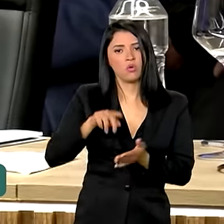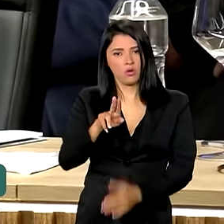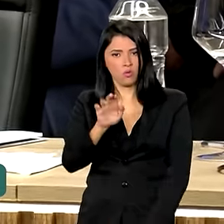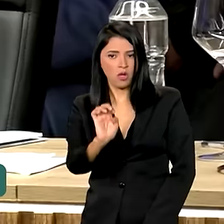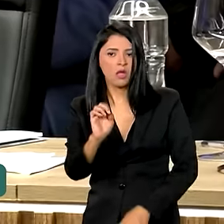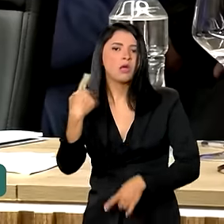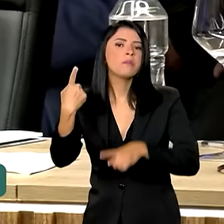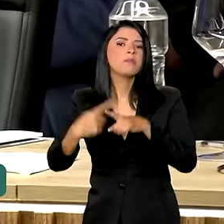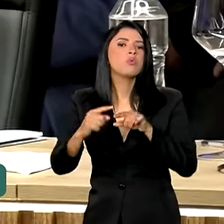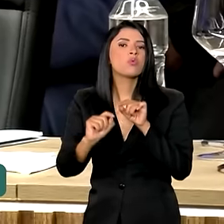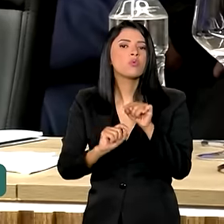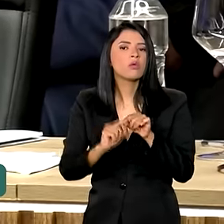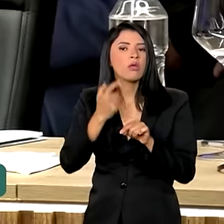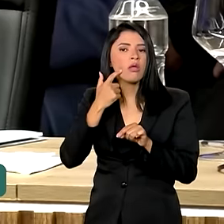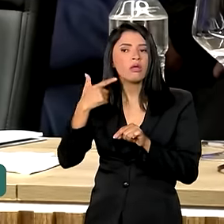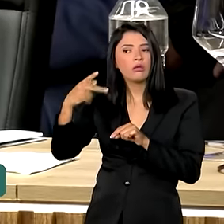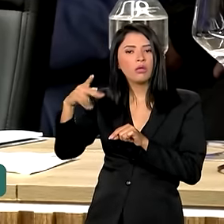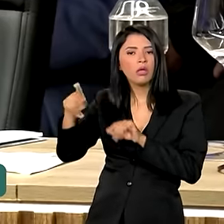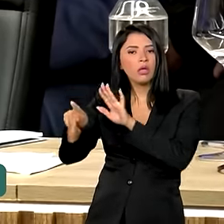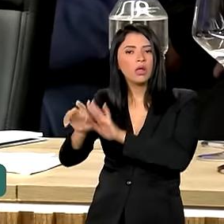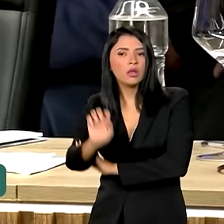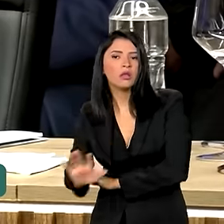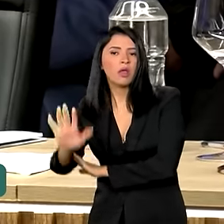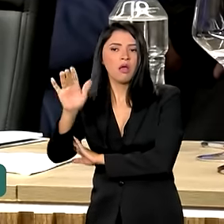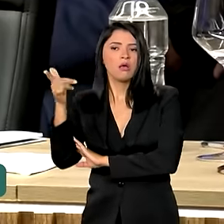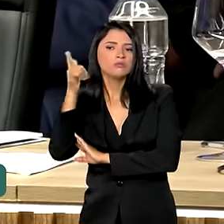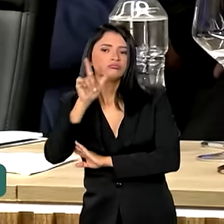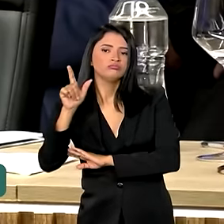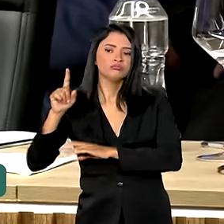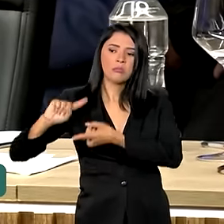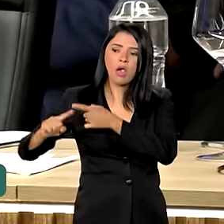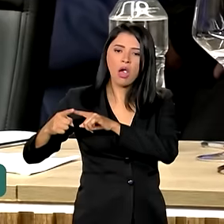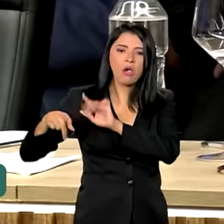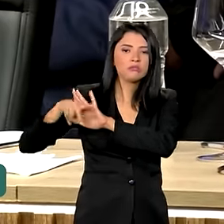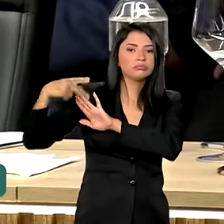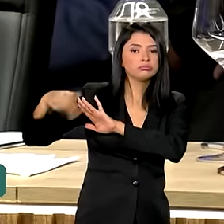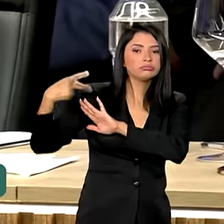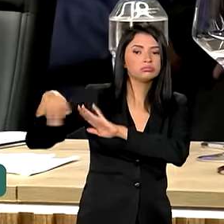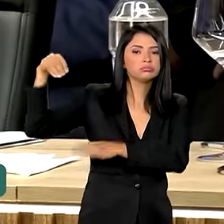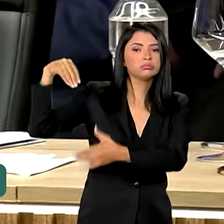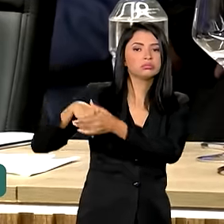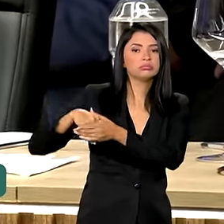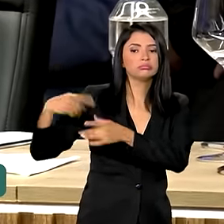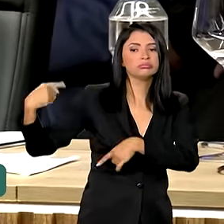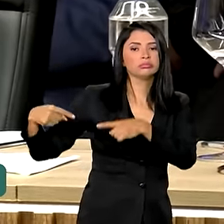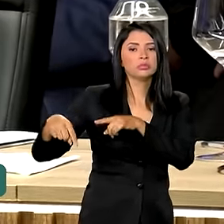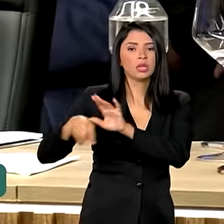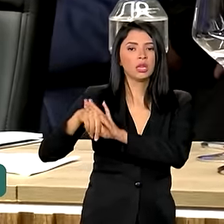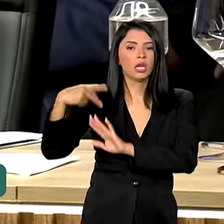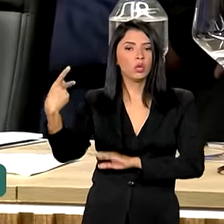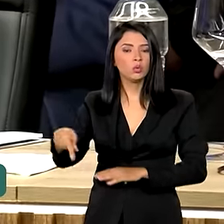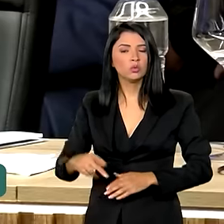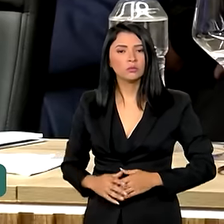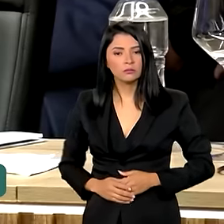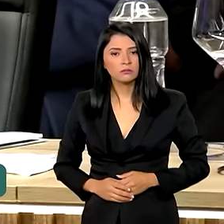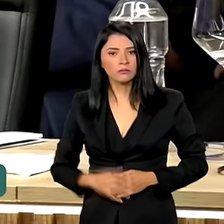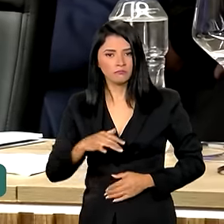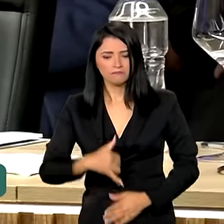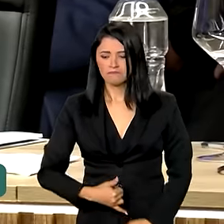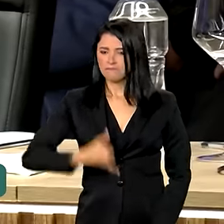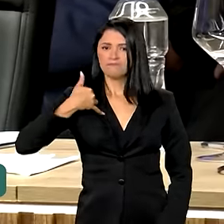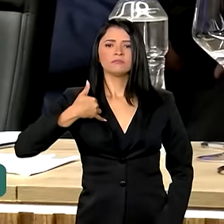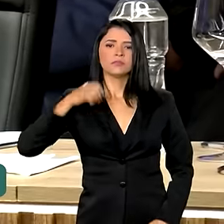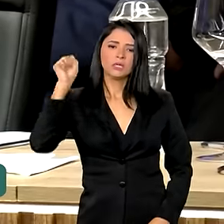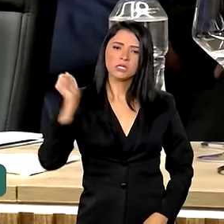Europeia porque os europeus ainda não conseguiram resolver suas próprias contradições internas. Nos